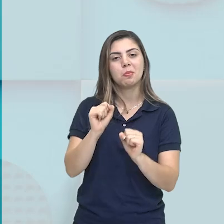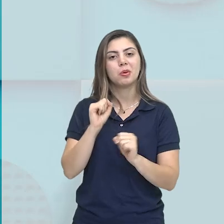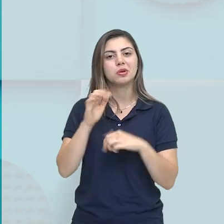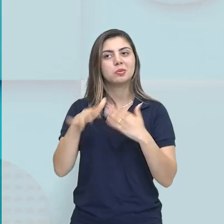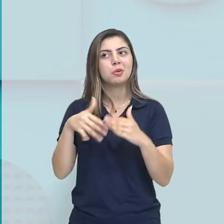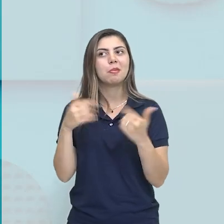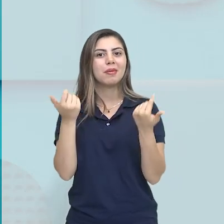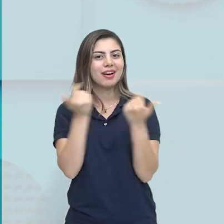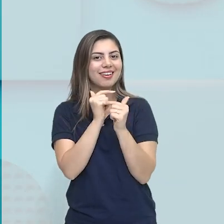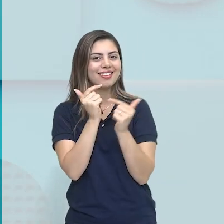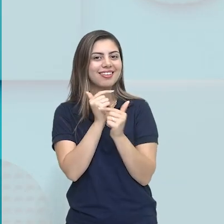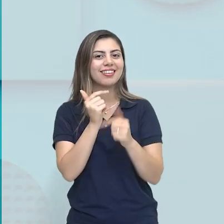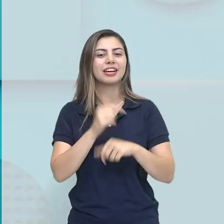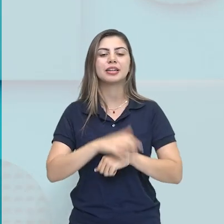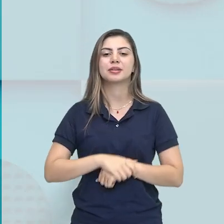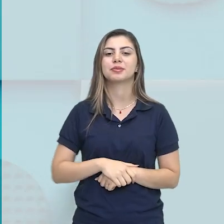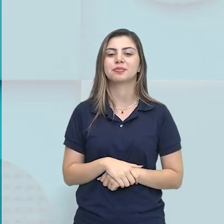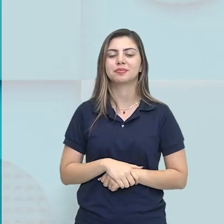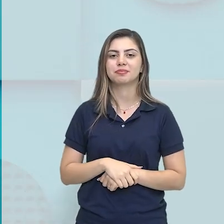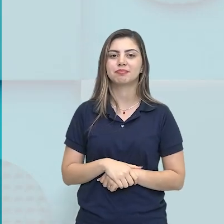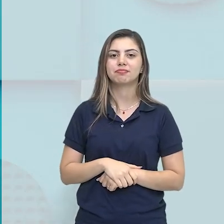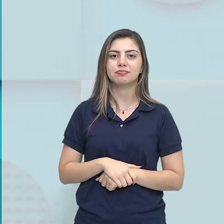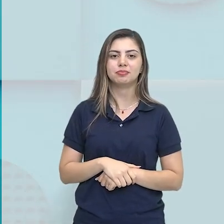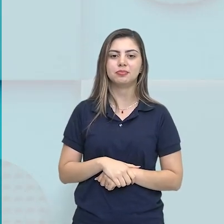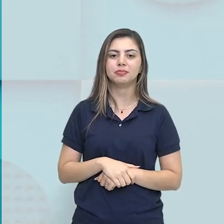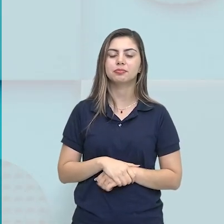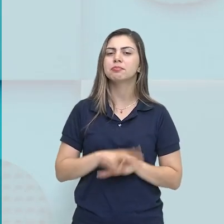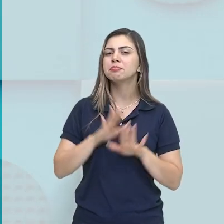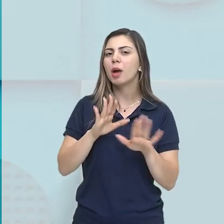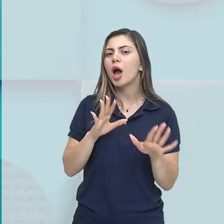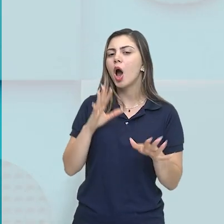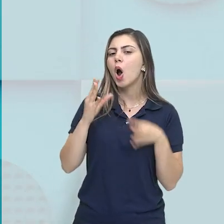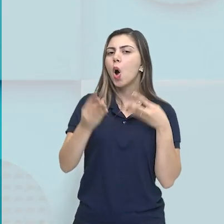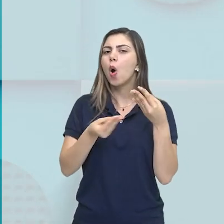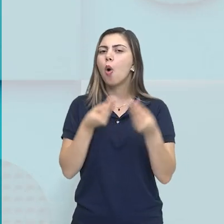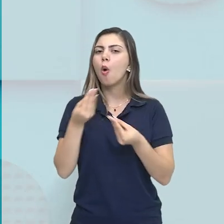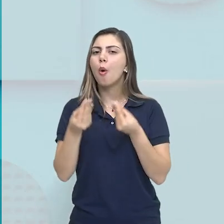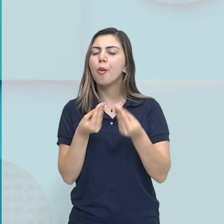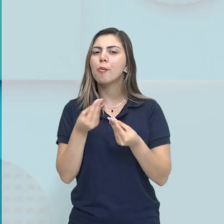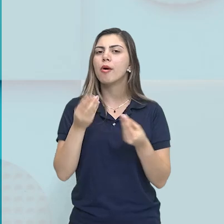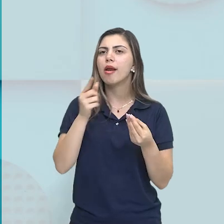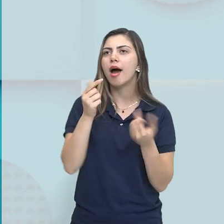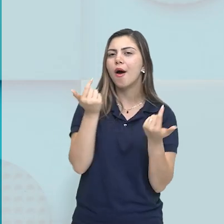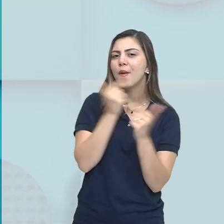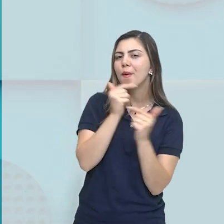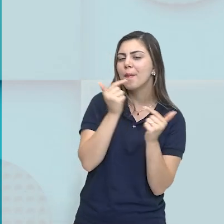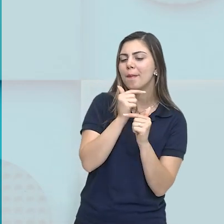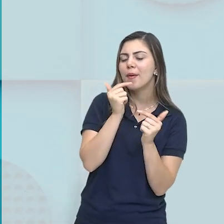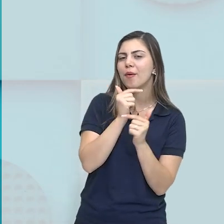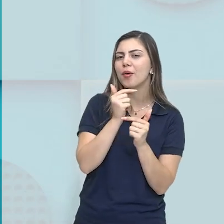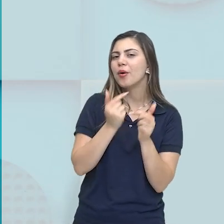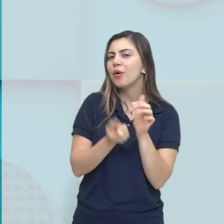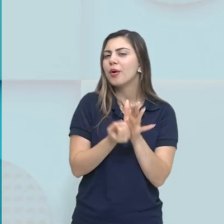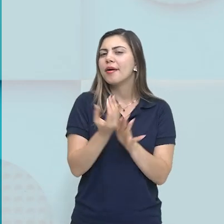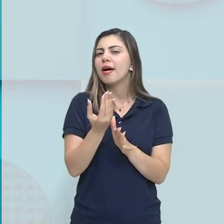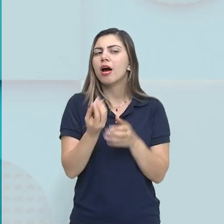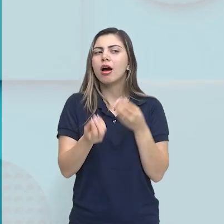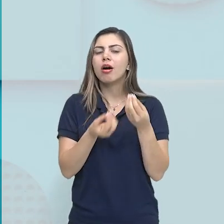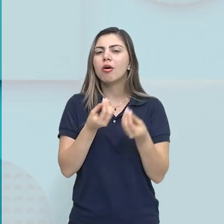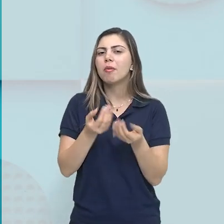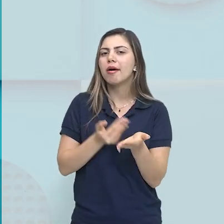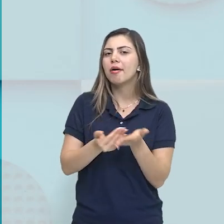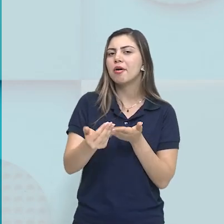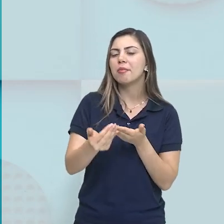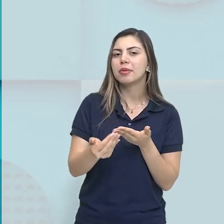gerar humor. Então, de que maneira o humor ele é gerado? De que modo, né, a